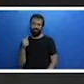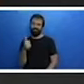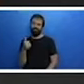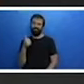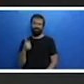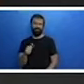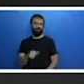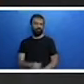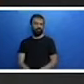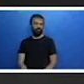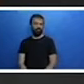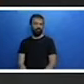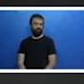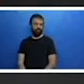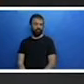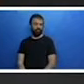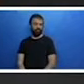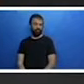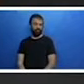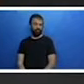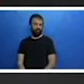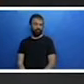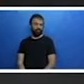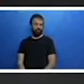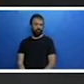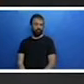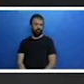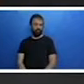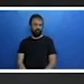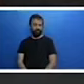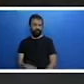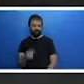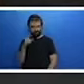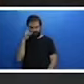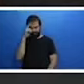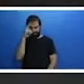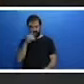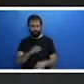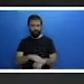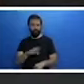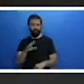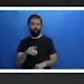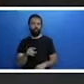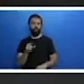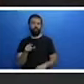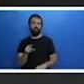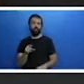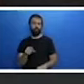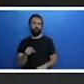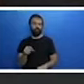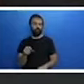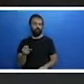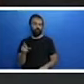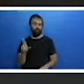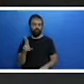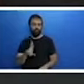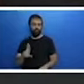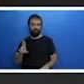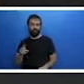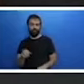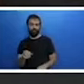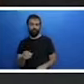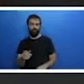beleza essa aqui se você quiser deixar mais difícil ao invés de usar uma tampinha você pode usar uma